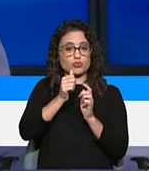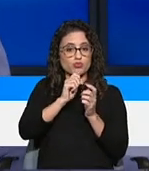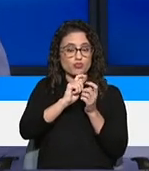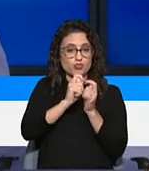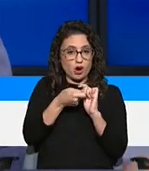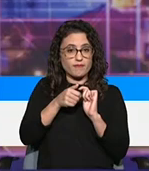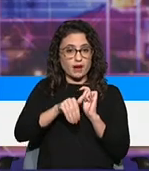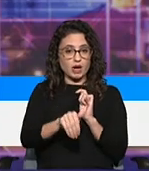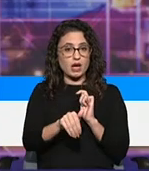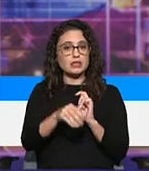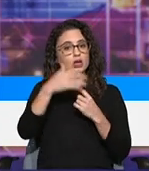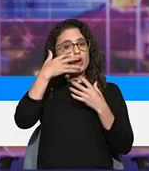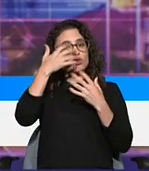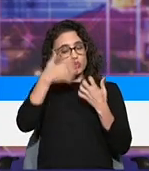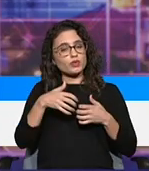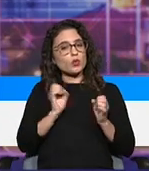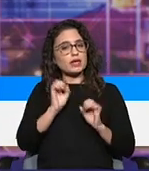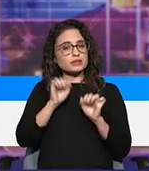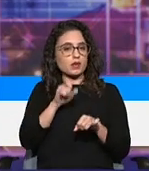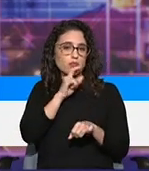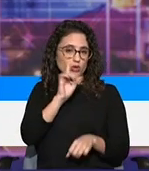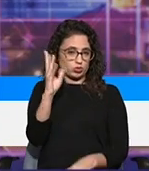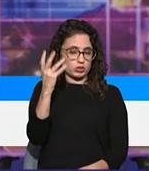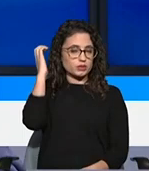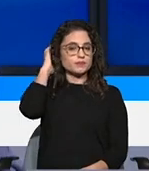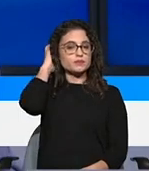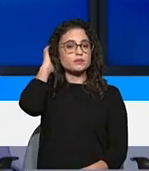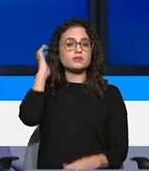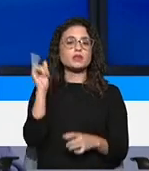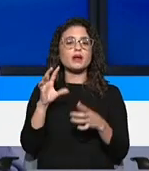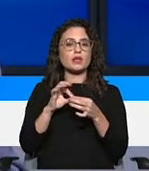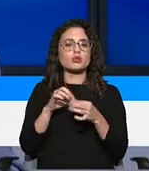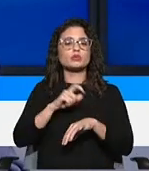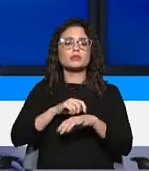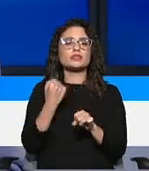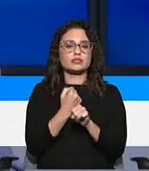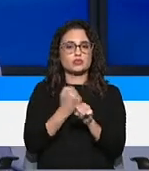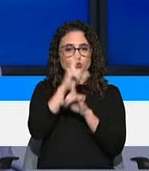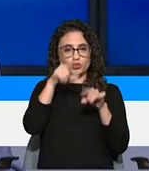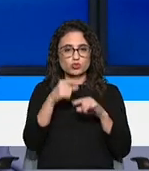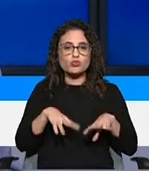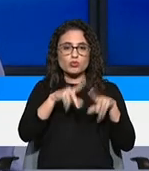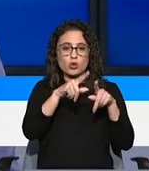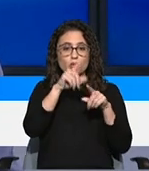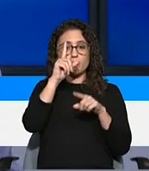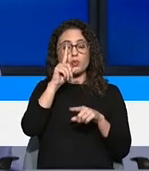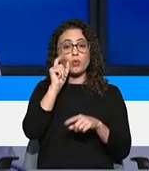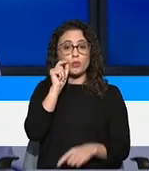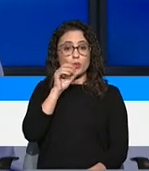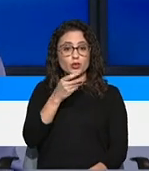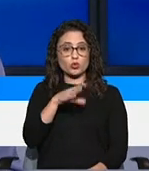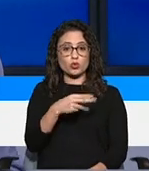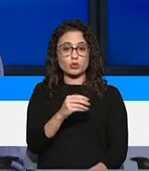ganhar o Sem dúvida nenhuma que essa possibilidade existe por ex em relação à recuperação do tempo serviço dos professores Pedro nun Santos já o disse na televisão em